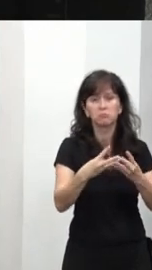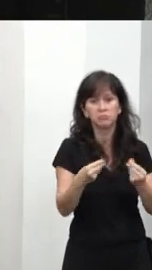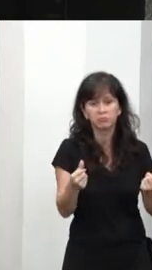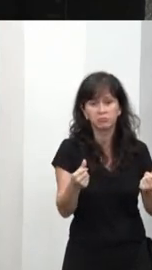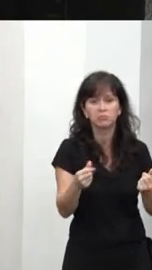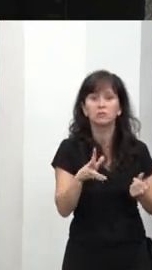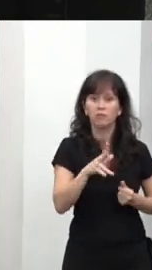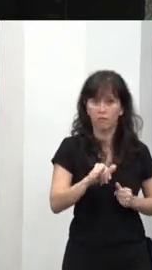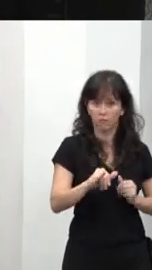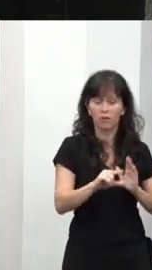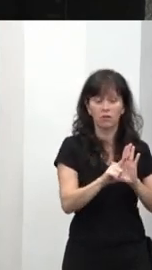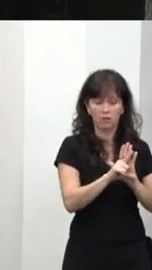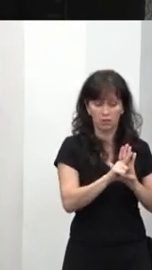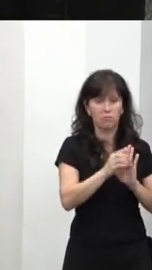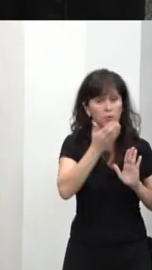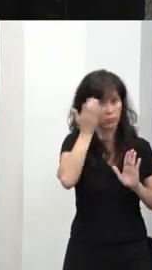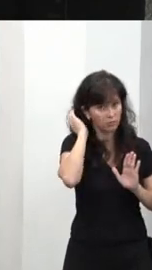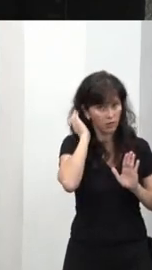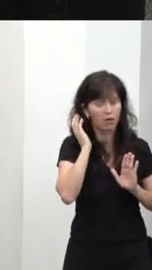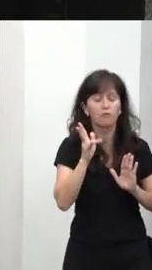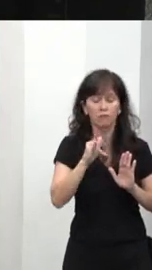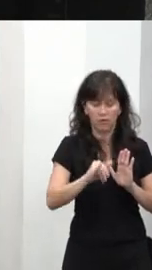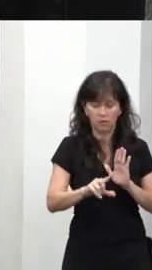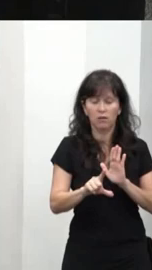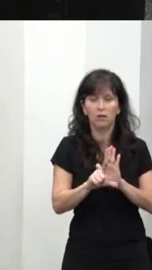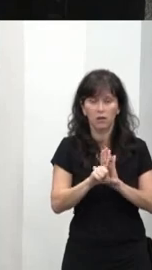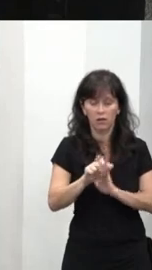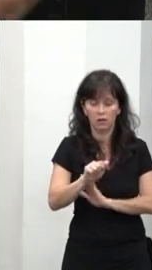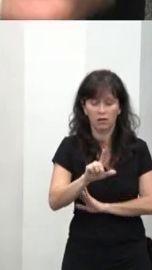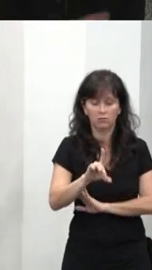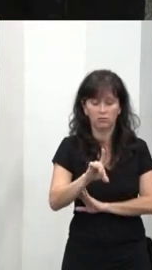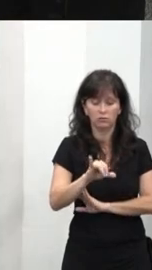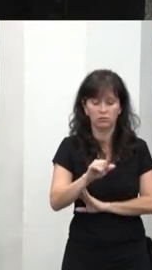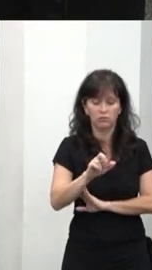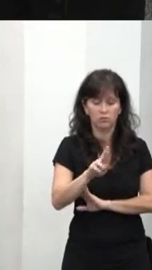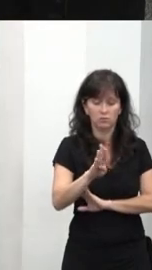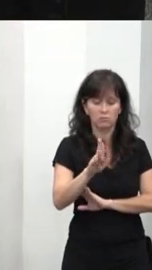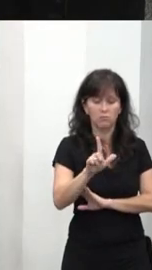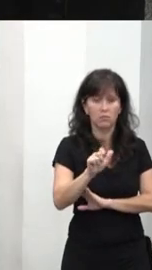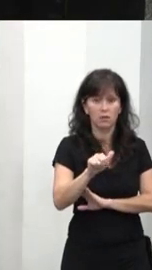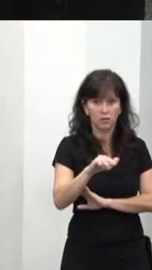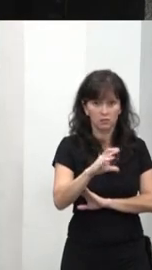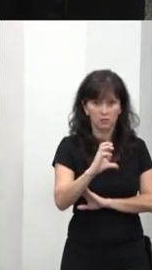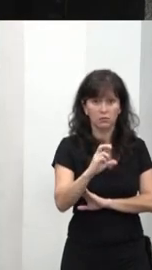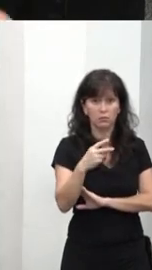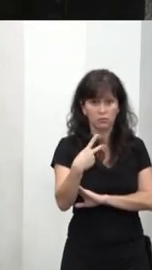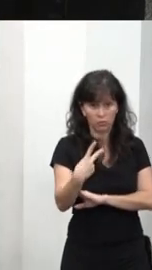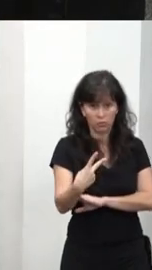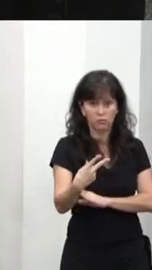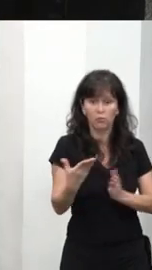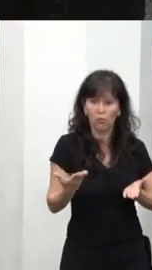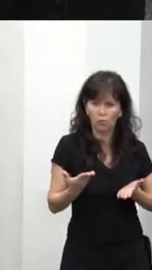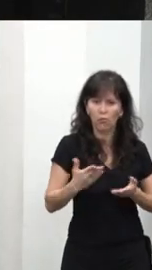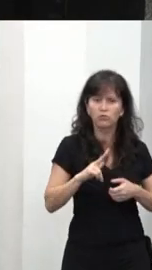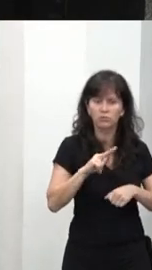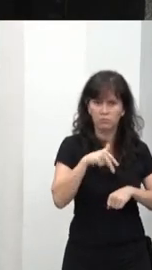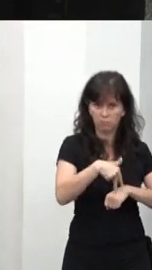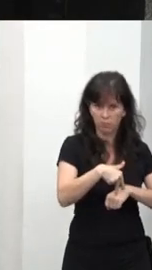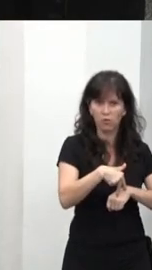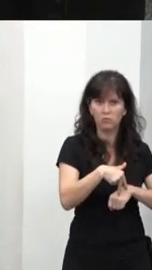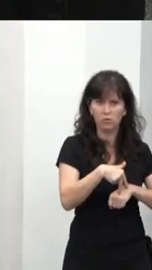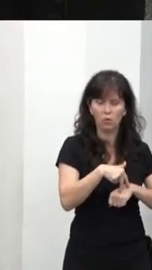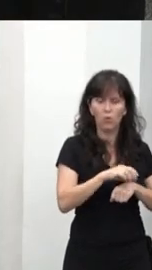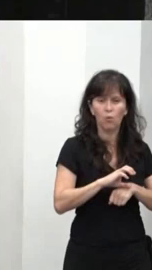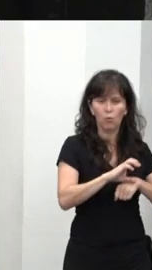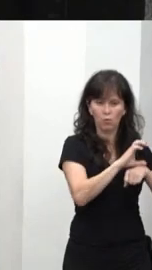vai ter a leoa de blank 2 vai ter conferência de Cultura ontem foi empoçado hoje foi empossado né o Conselho Nacional de